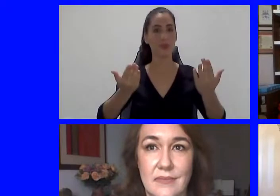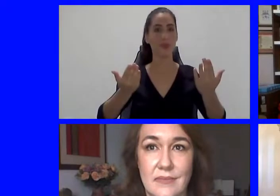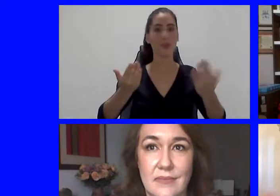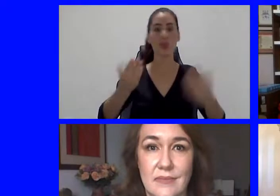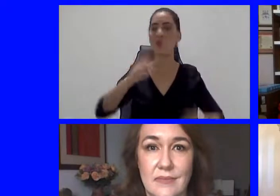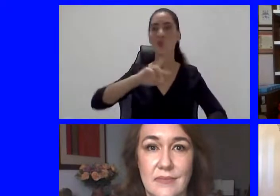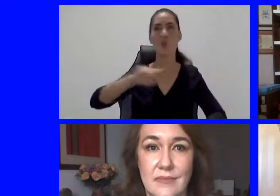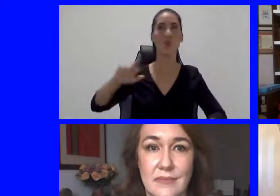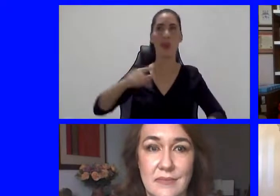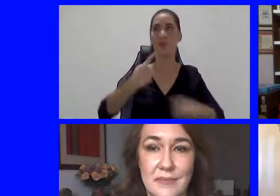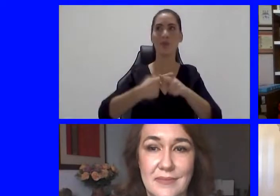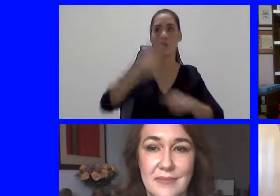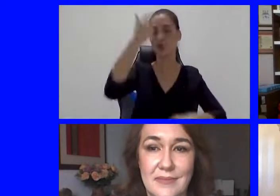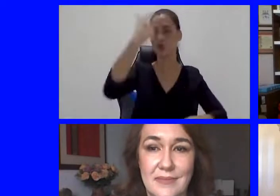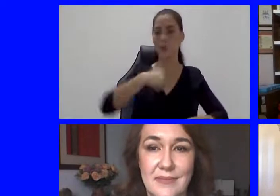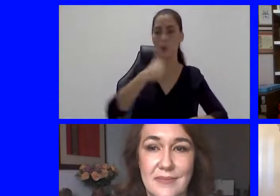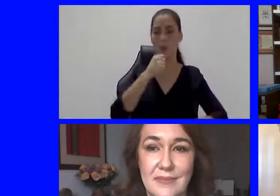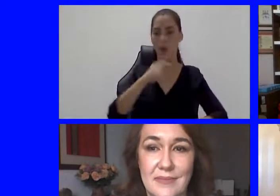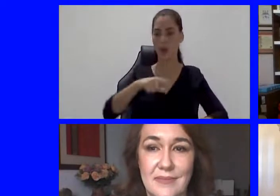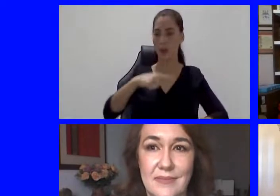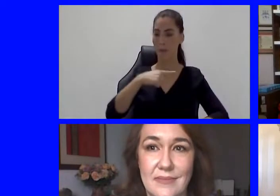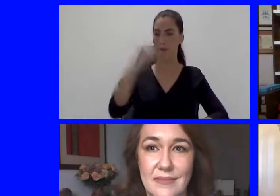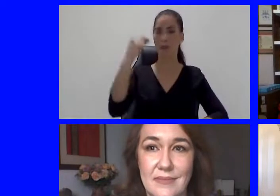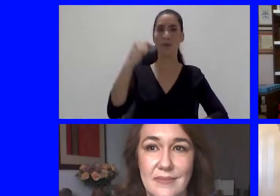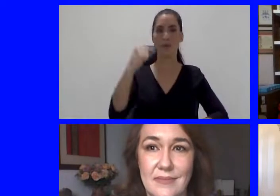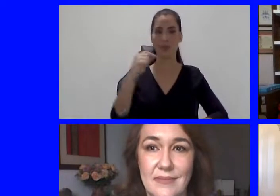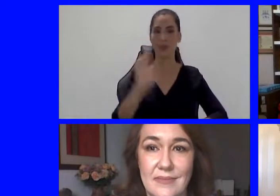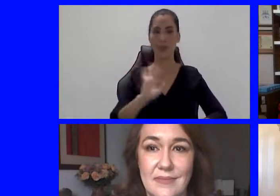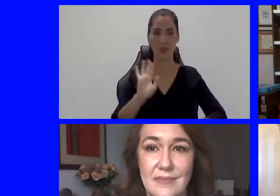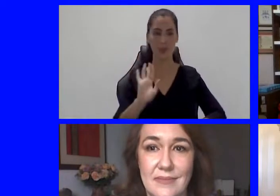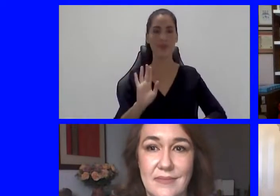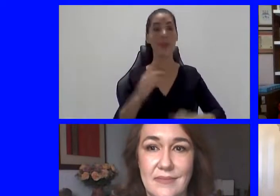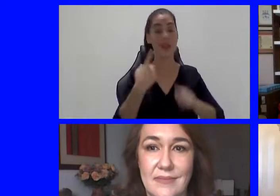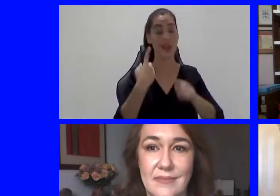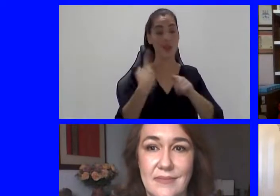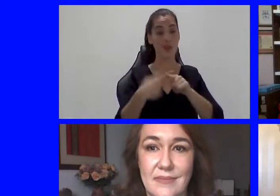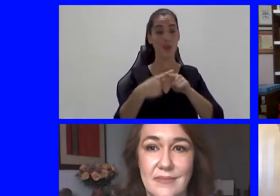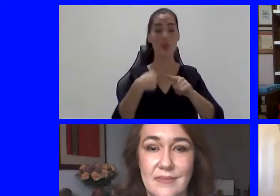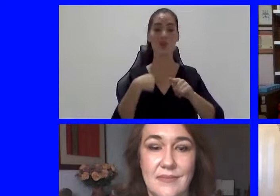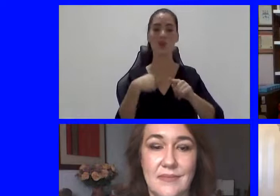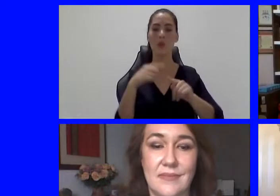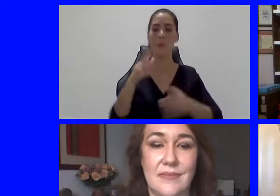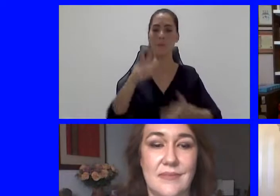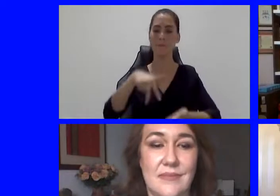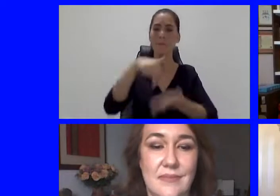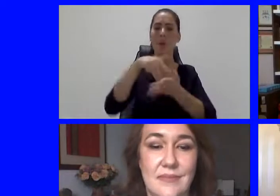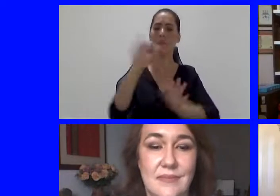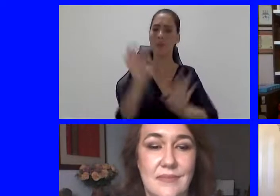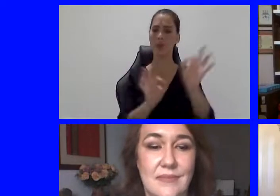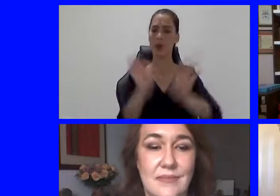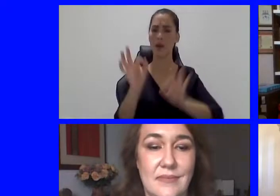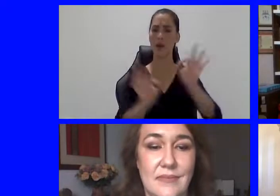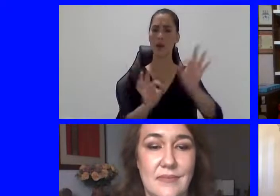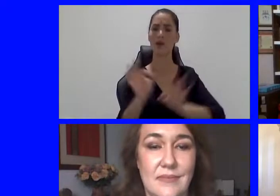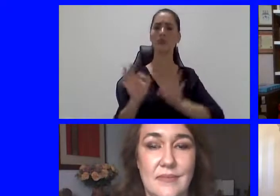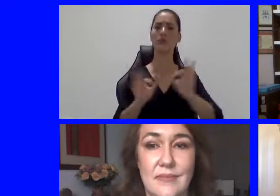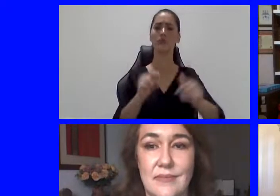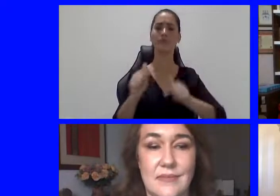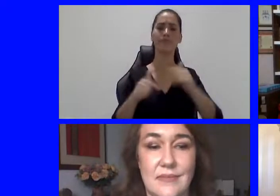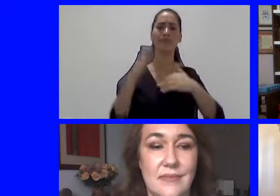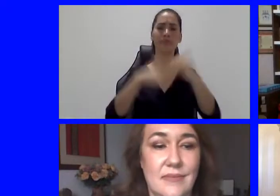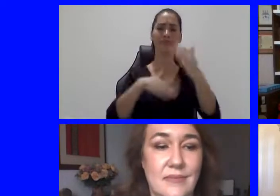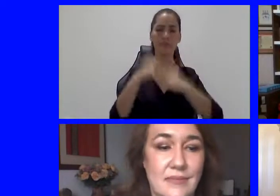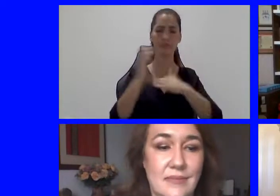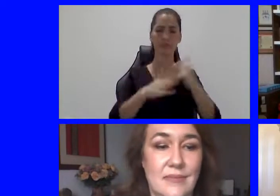pela, primeiro, porque eu venho me preparando, estou preparada para assumir esse posto. Pela minha experiência, pela experiência que tive